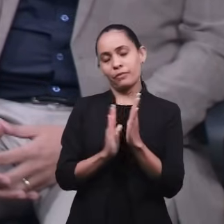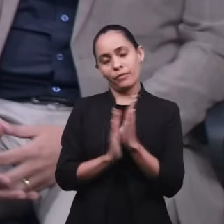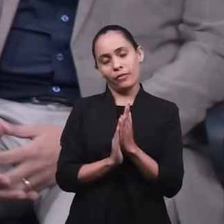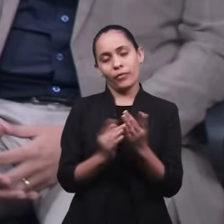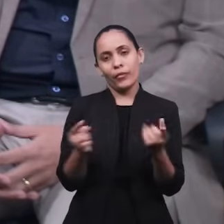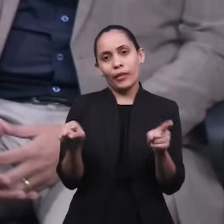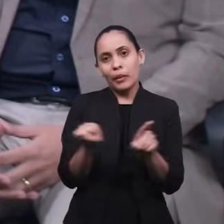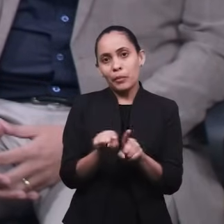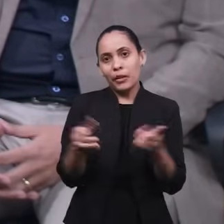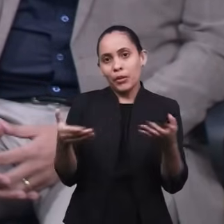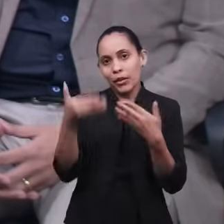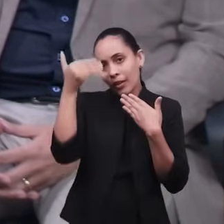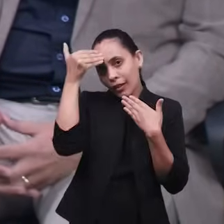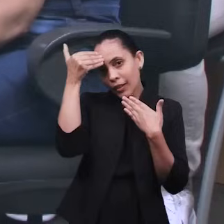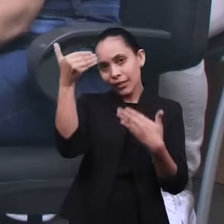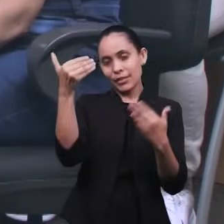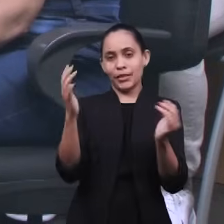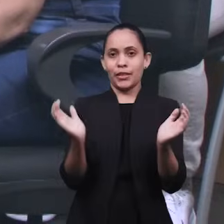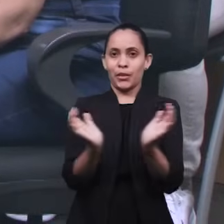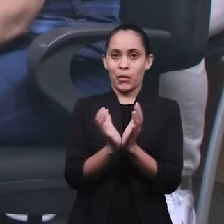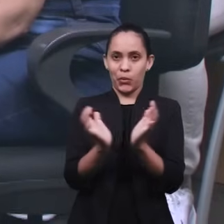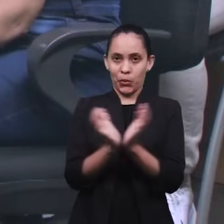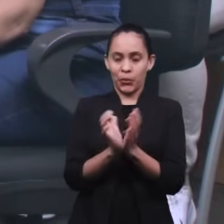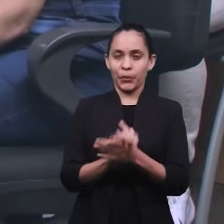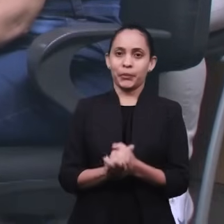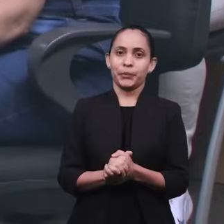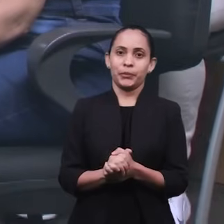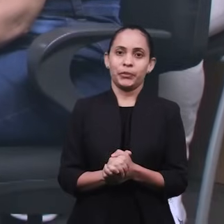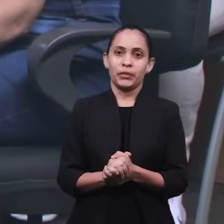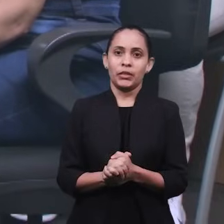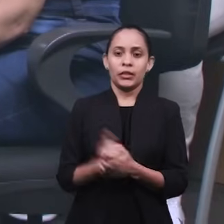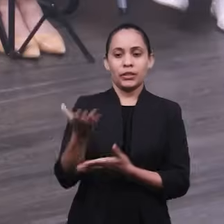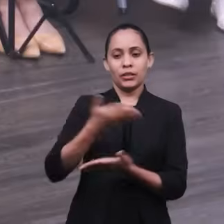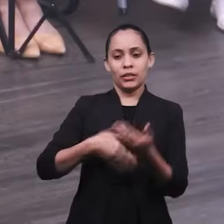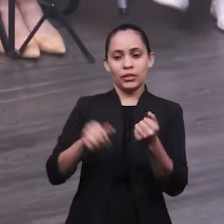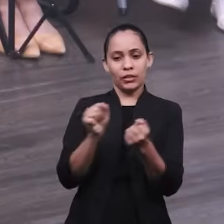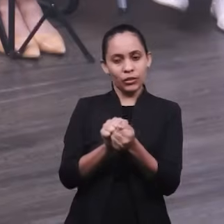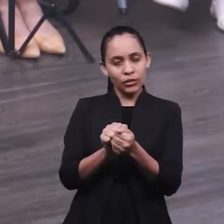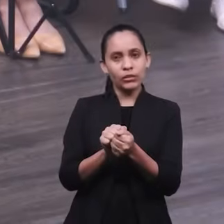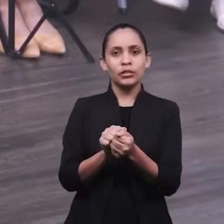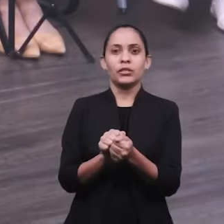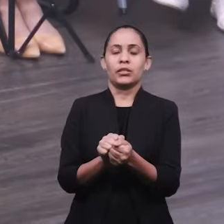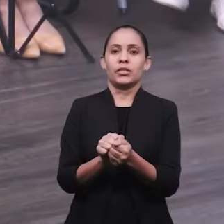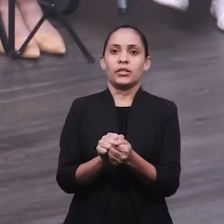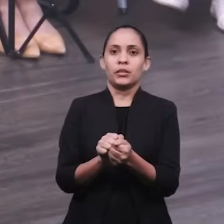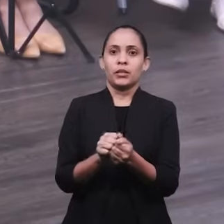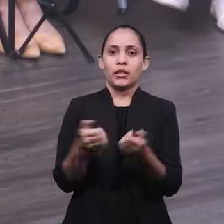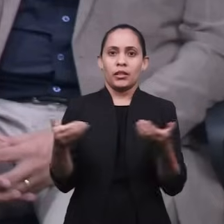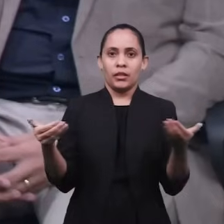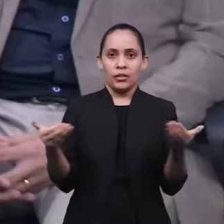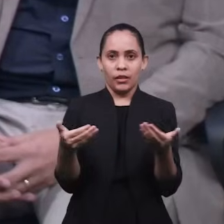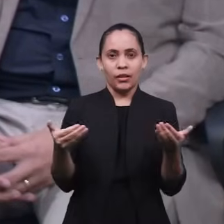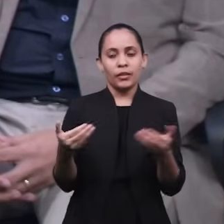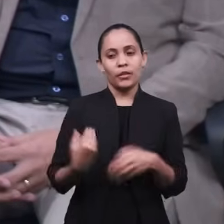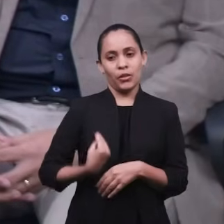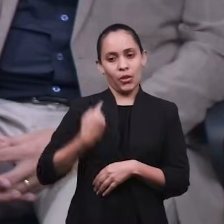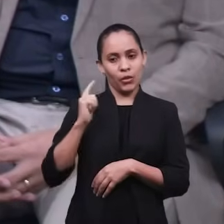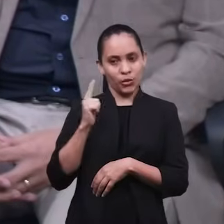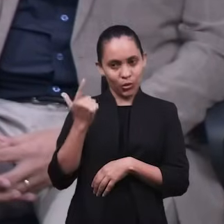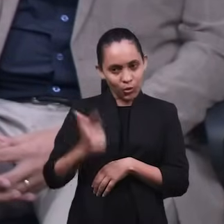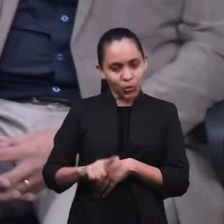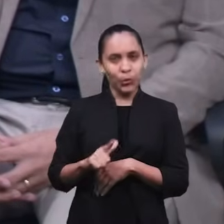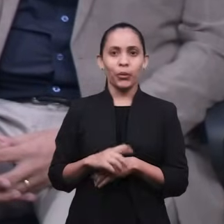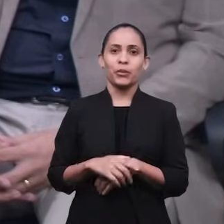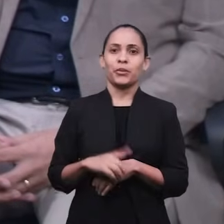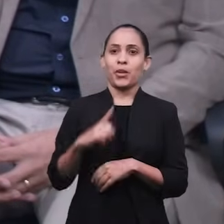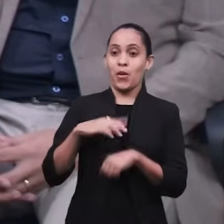louvor. E também agradecer ao grupo, né, que participou desse primeiro programa e com certeza estará no próximo,